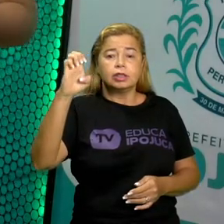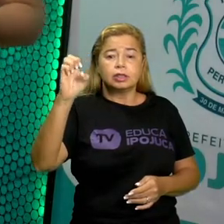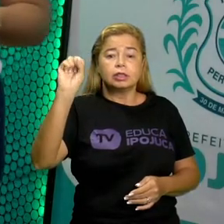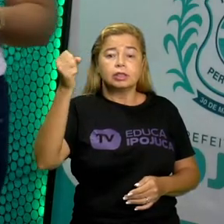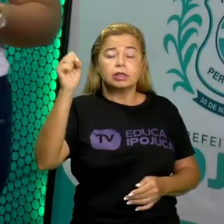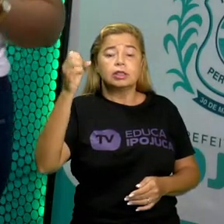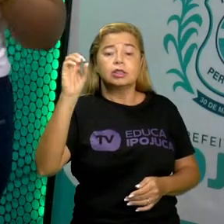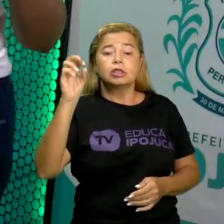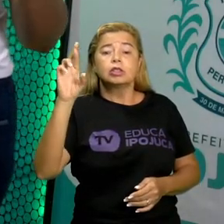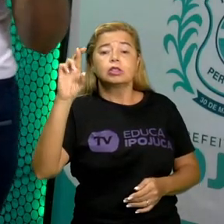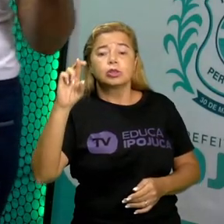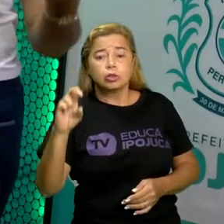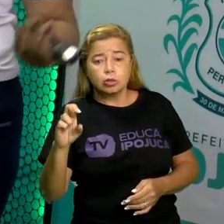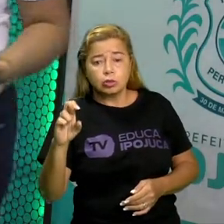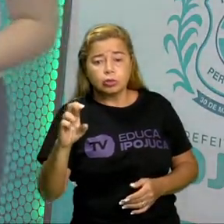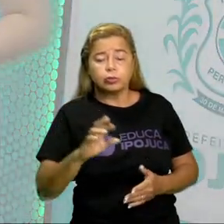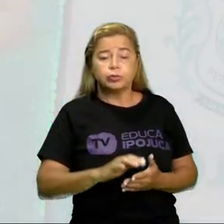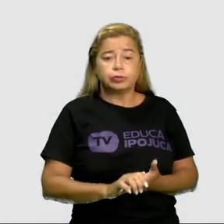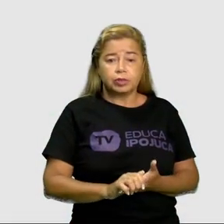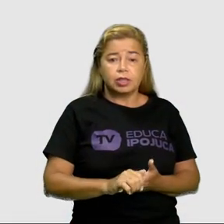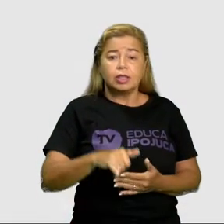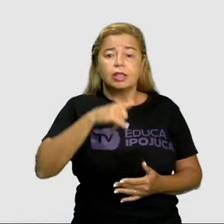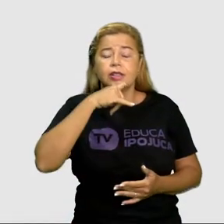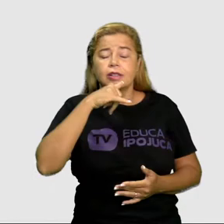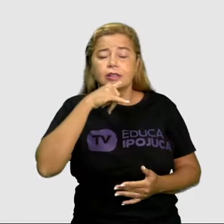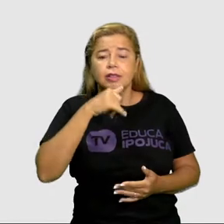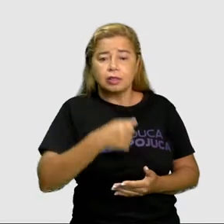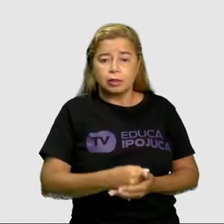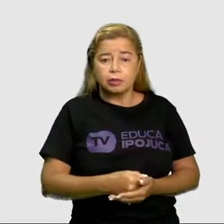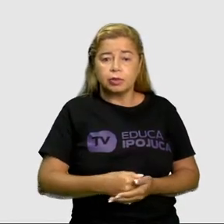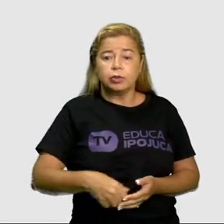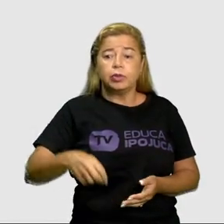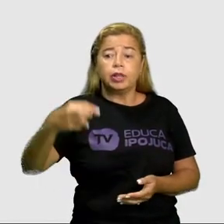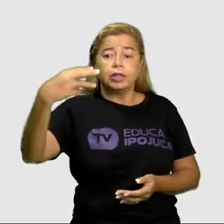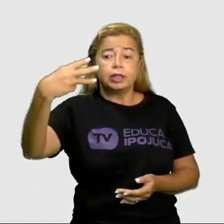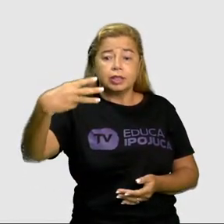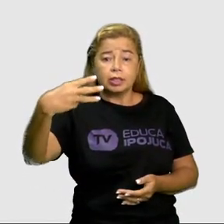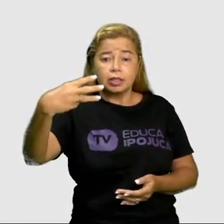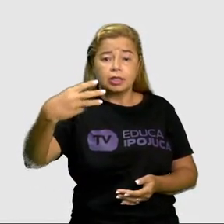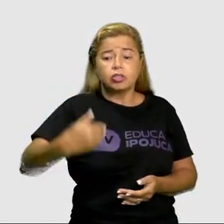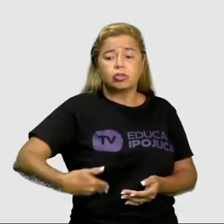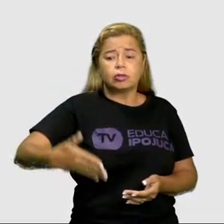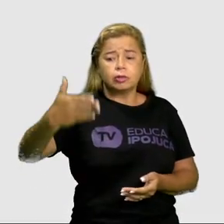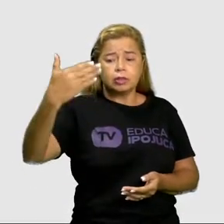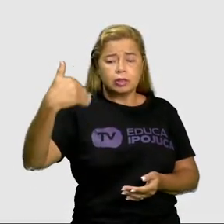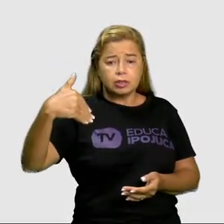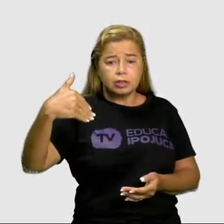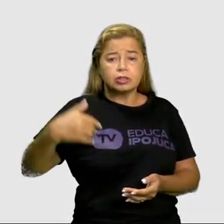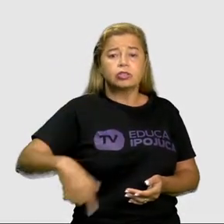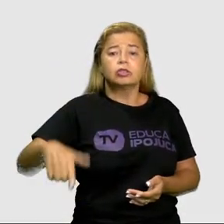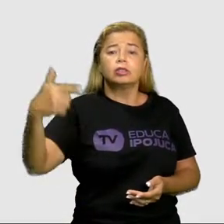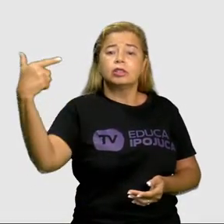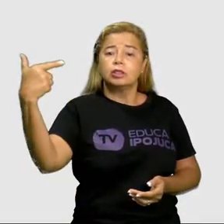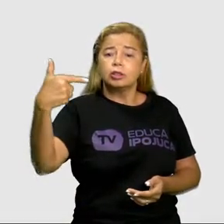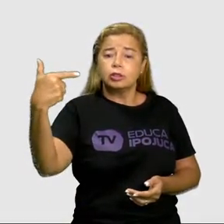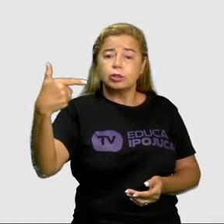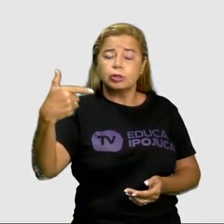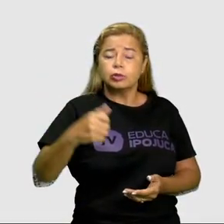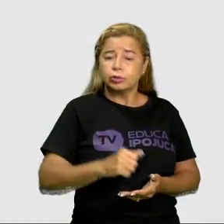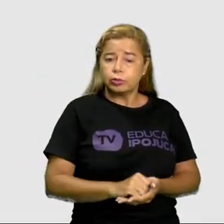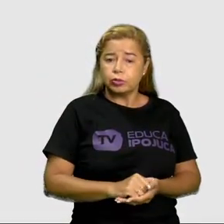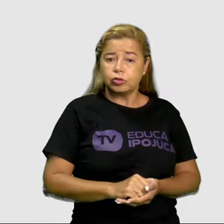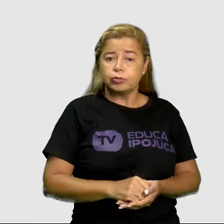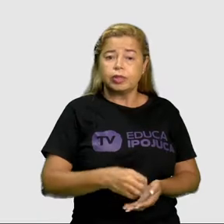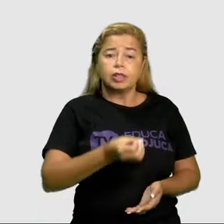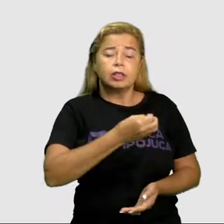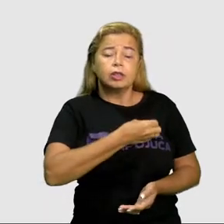o 3. O número que vem antes do 12 é o 11. O número que vem antes do